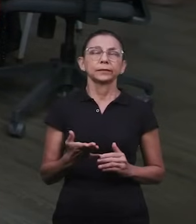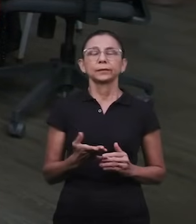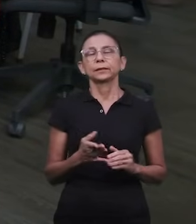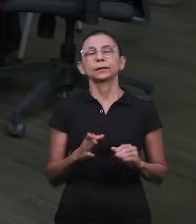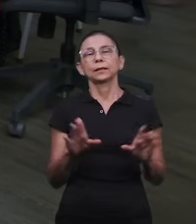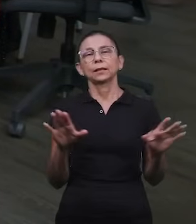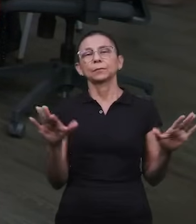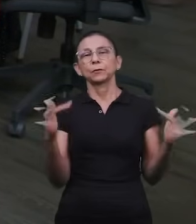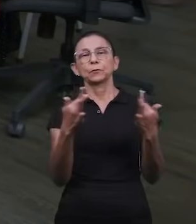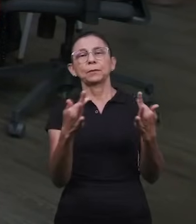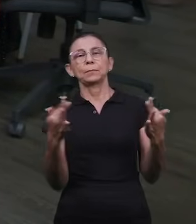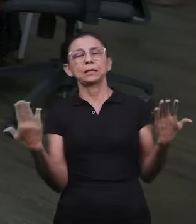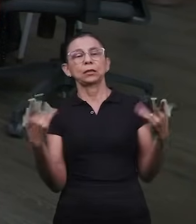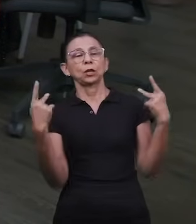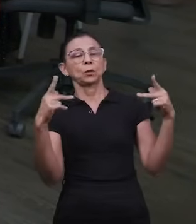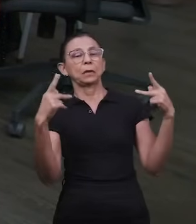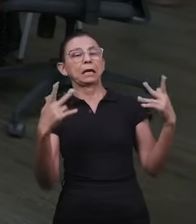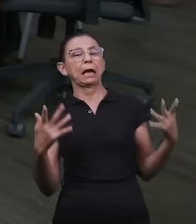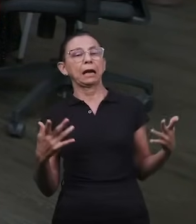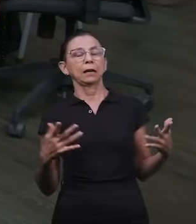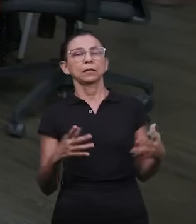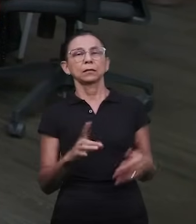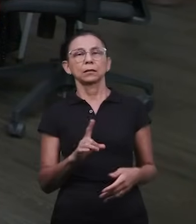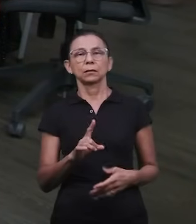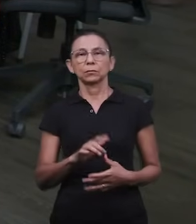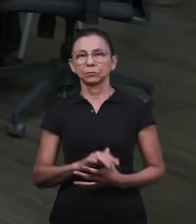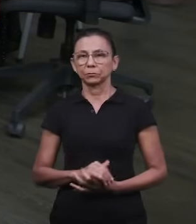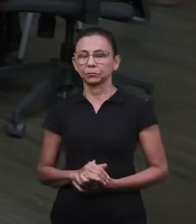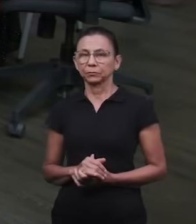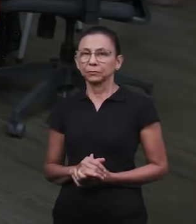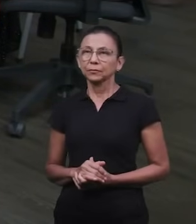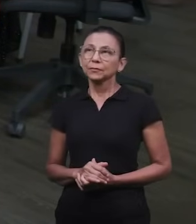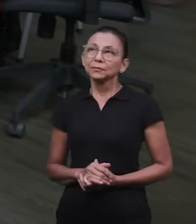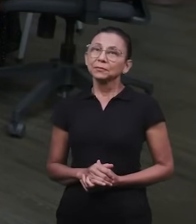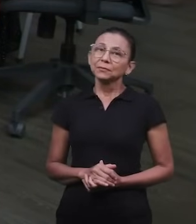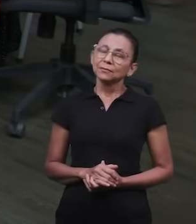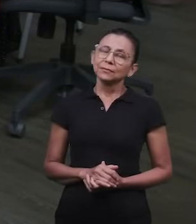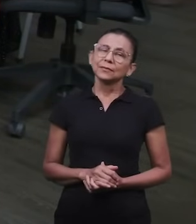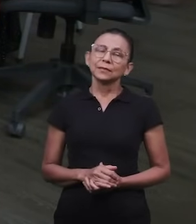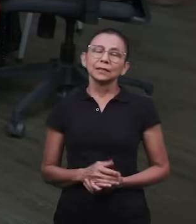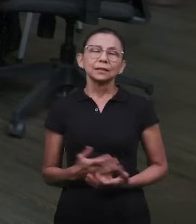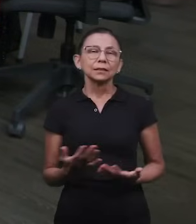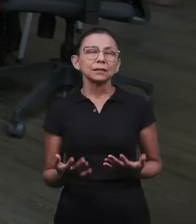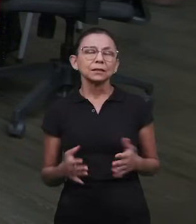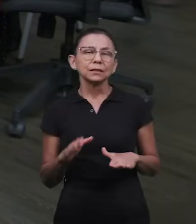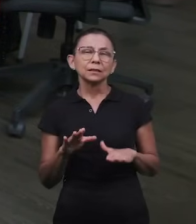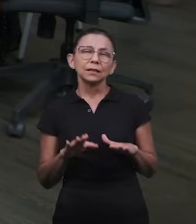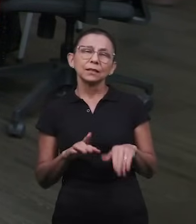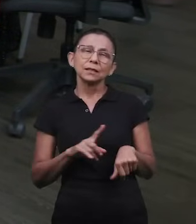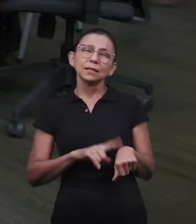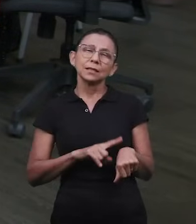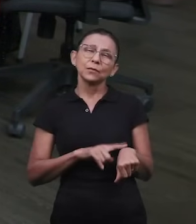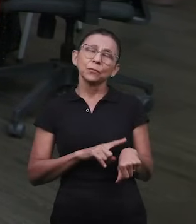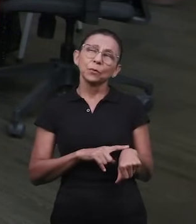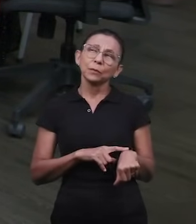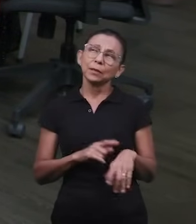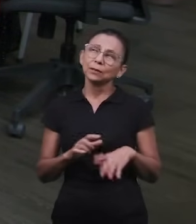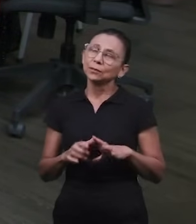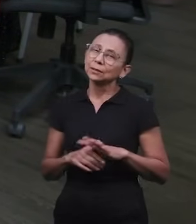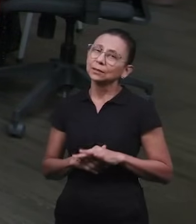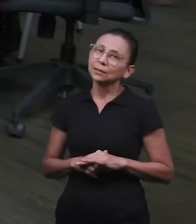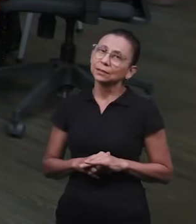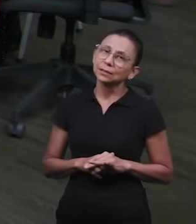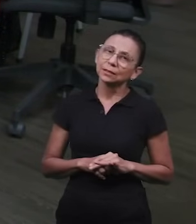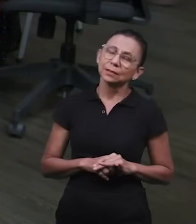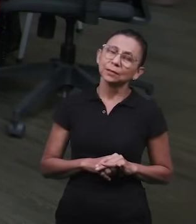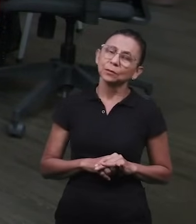problema. Aí o que acontece? As coisas elas têm que acontecer dentro de uma harmonia. Chega um momento que ele vai te perguntar alguma coisa. O que é isso? Mas por que